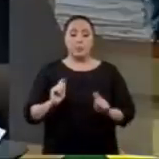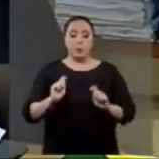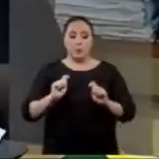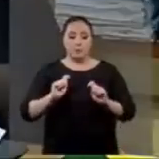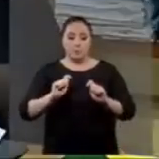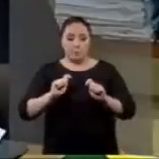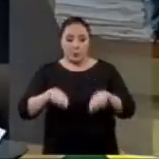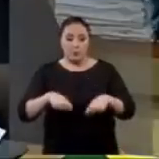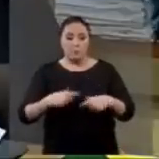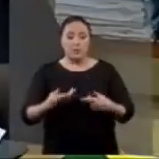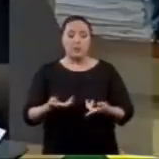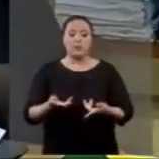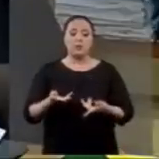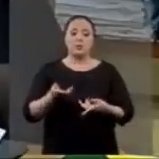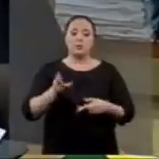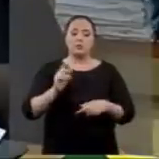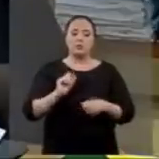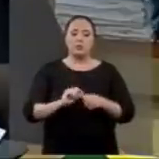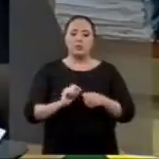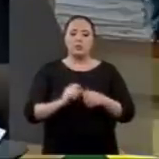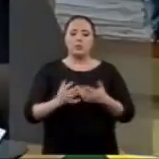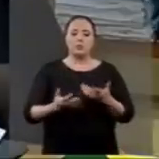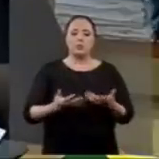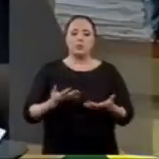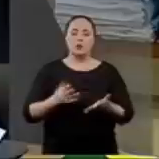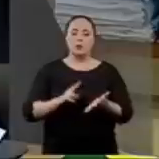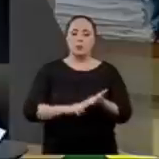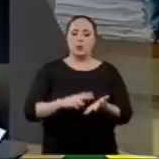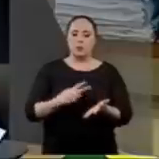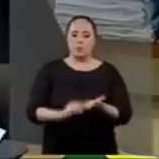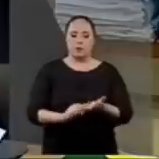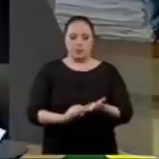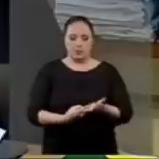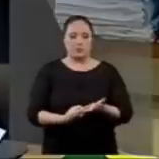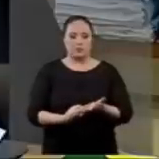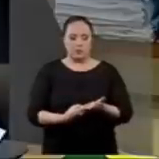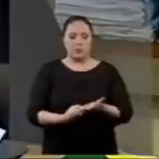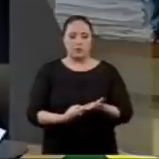possibilidade de se fazer uma interpretação